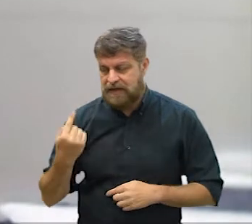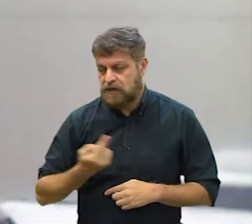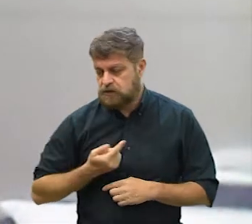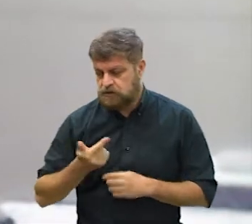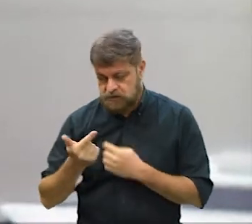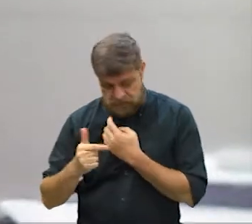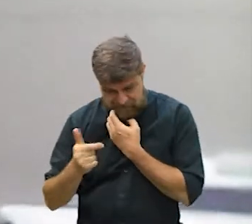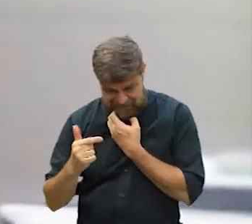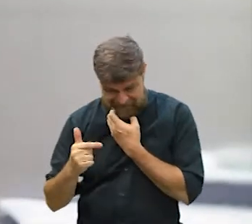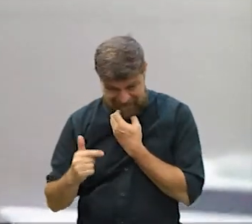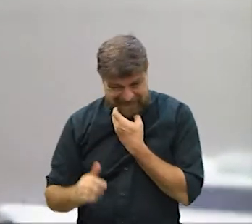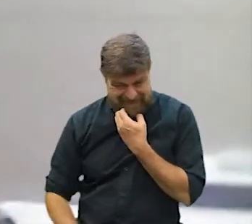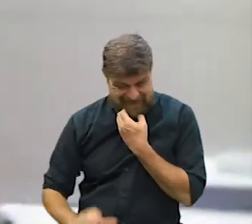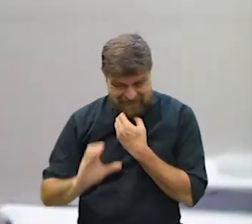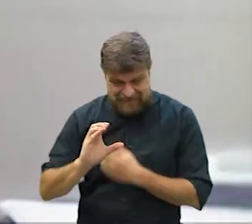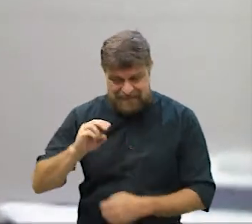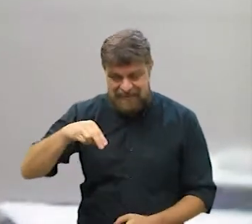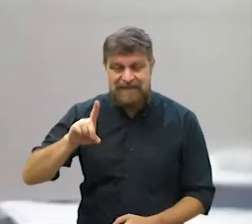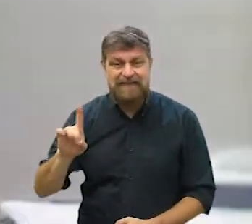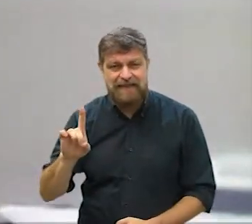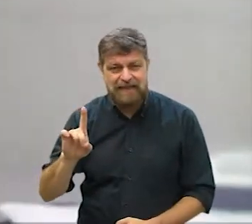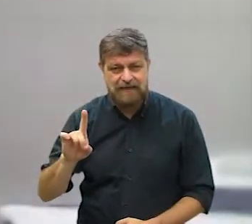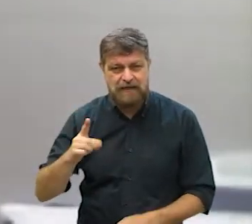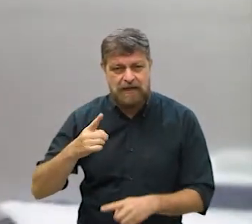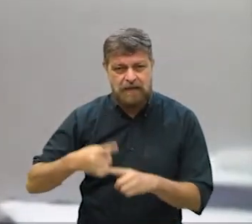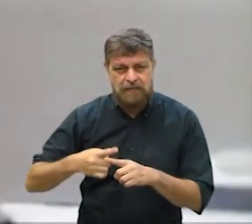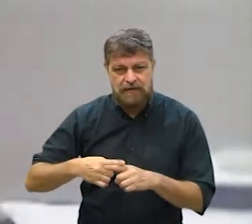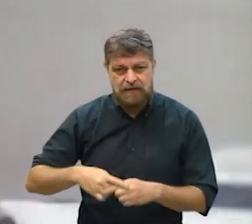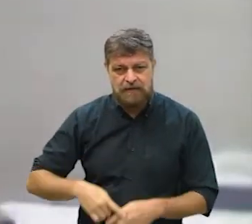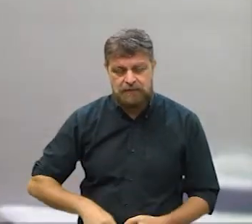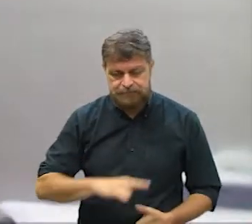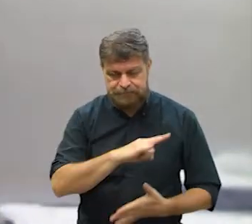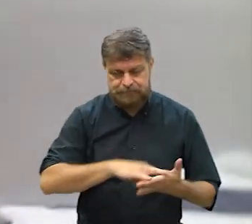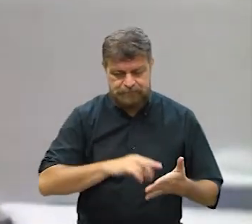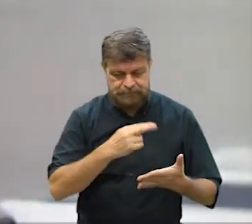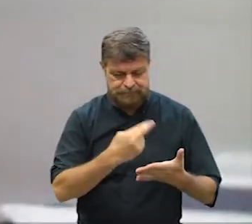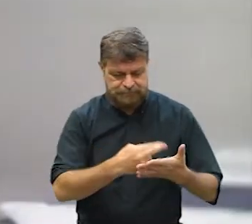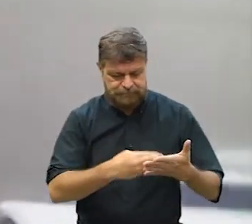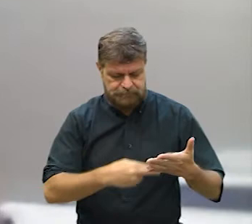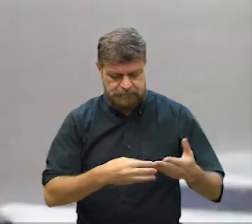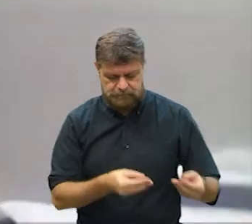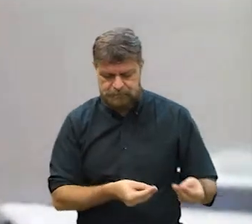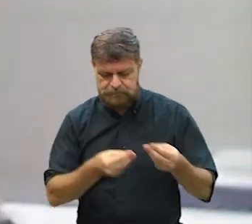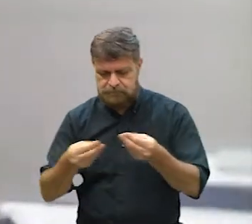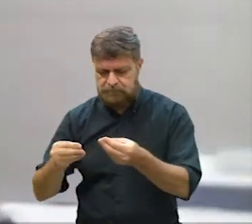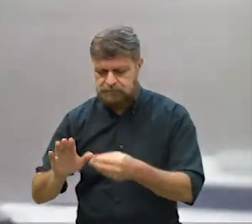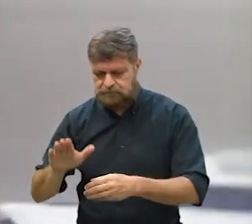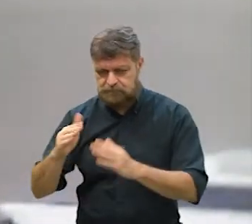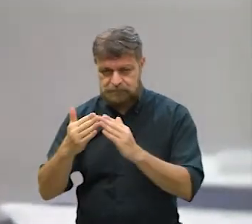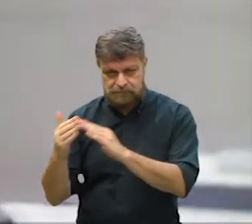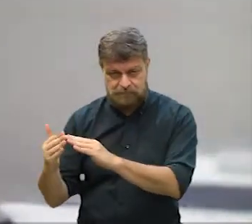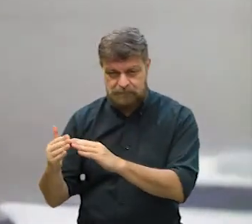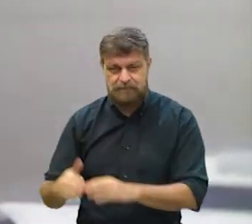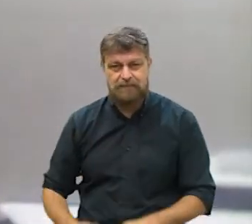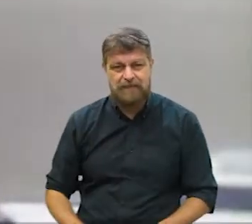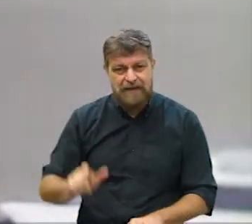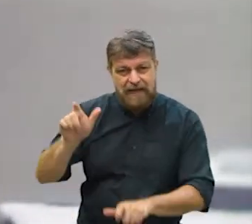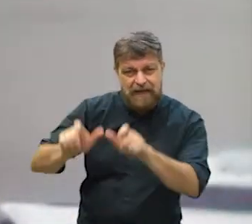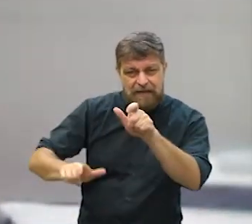Tá? E não tem a CND por quê? Por causa da regularização fundiária, porque os proprietários estavam